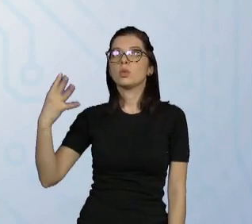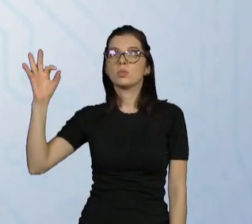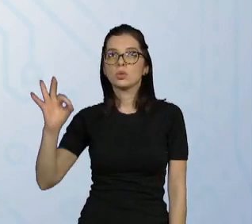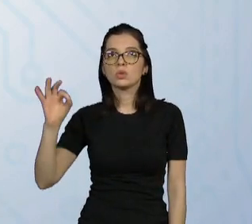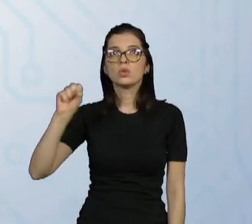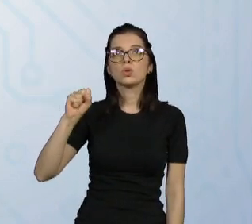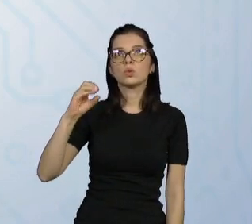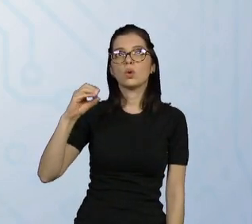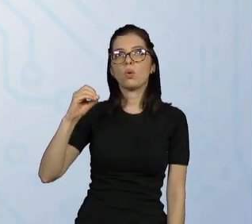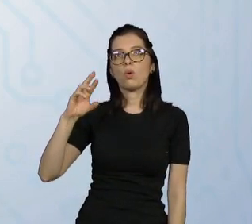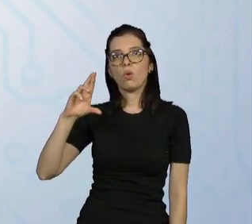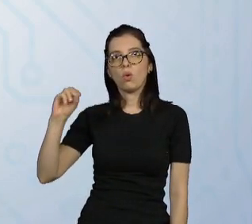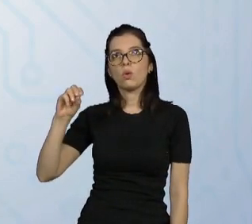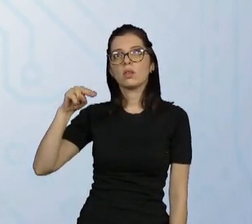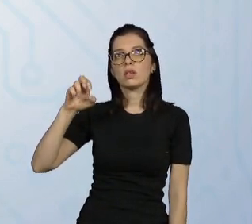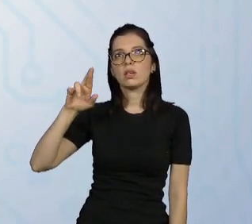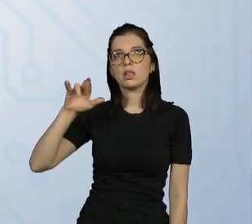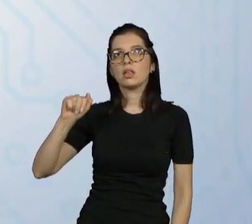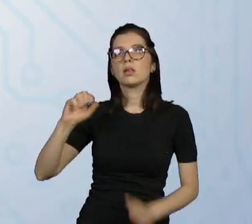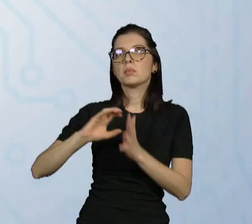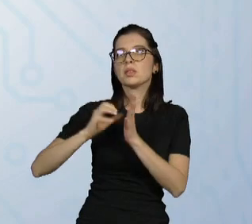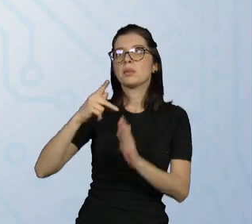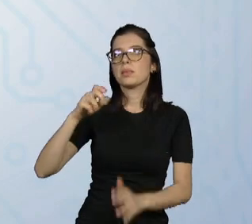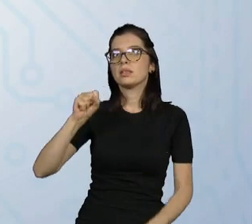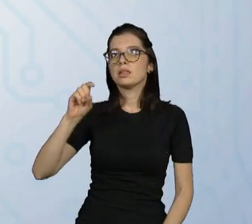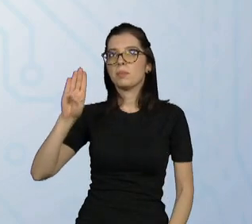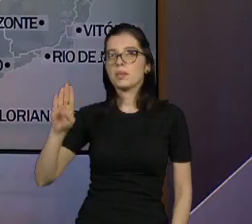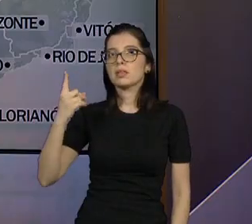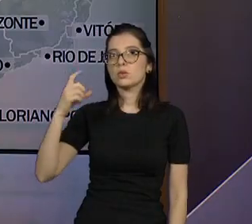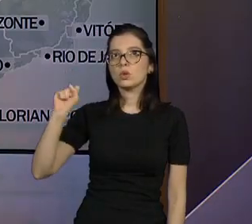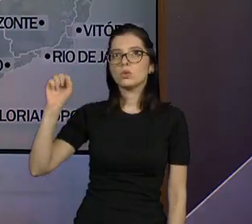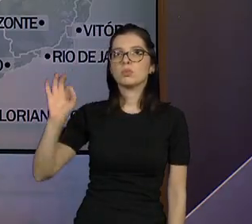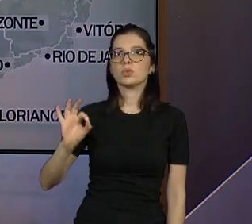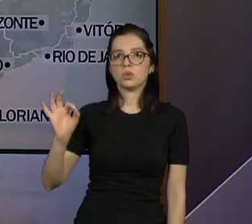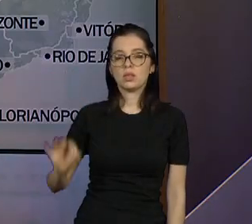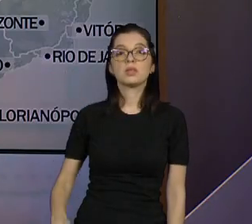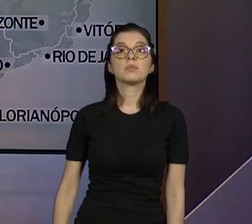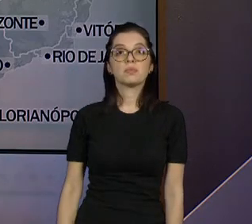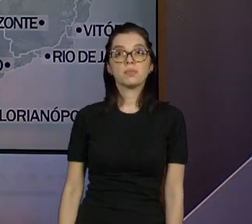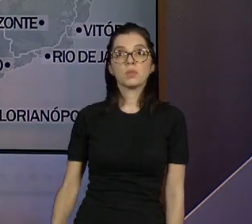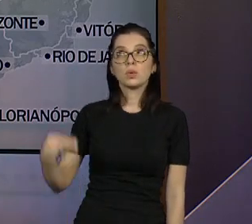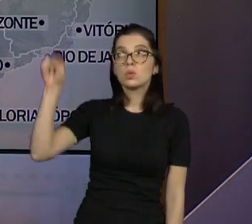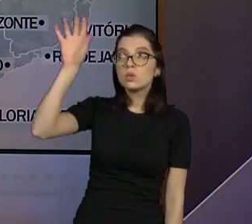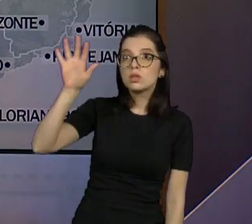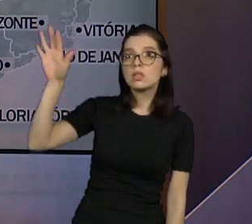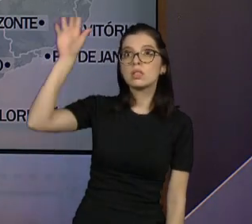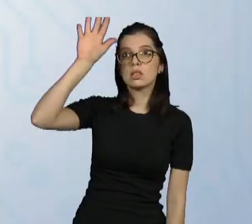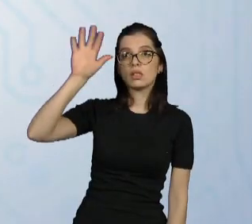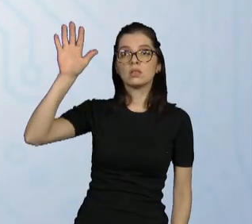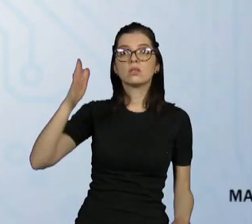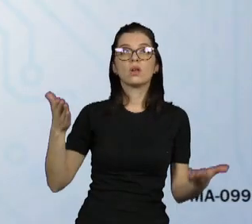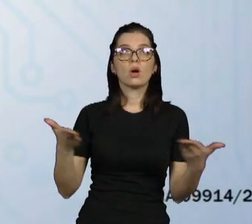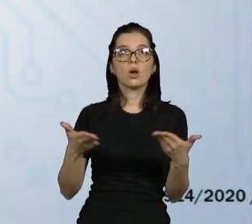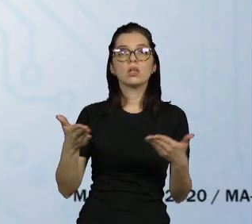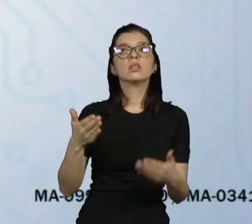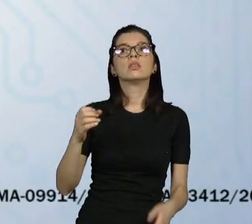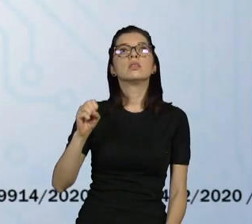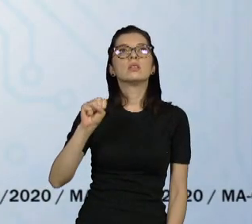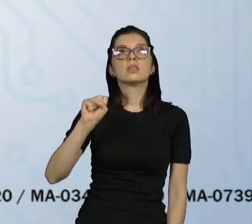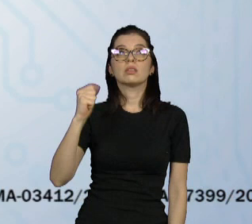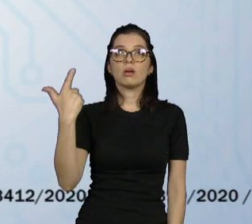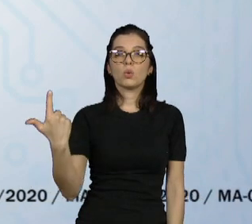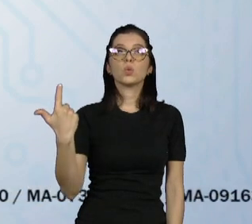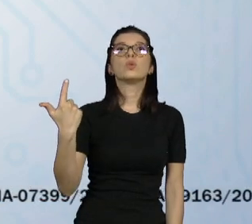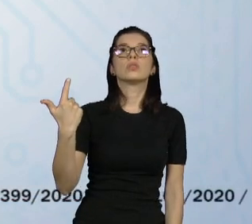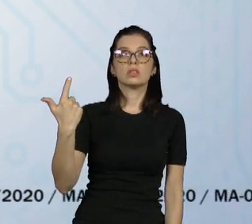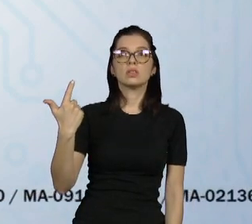PP, estão com 13%. Agora vamos para a região Nordeste, vamos ver a situação em São Luís.